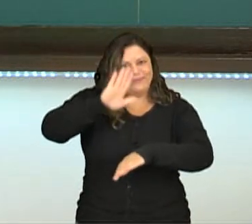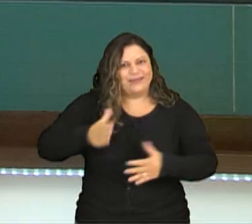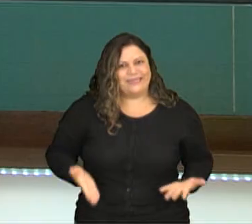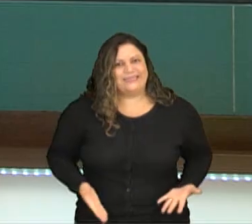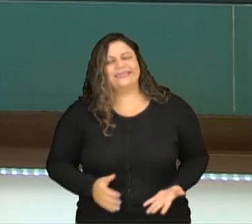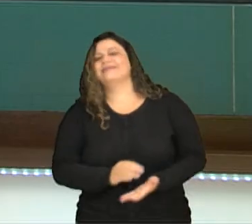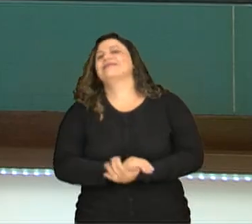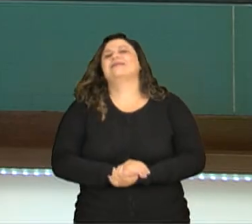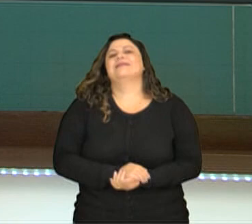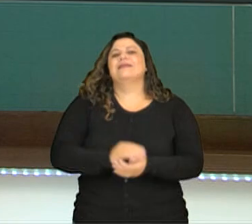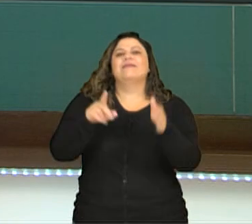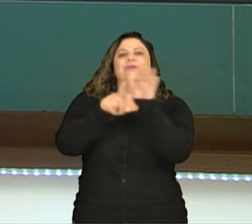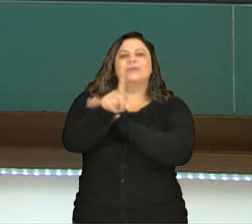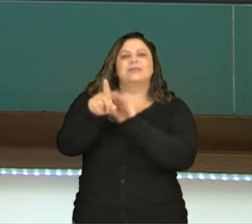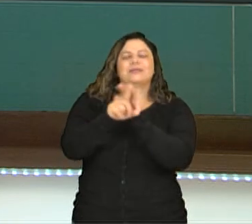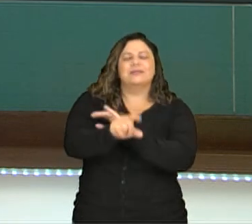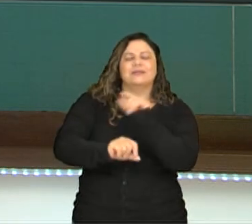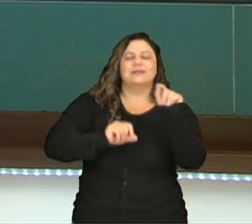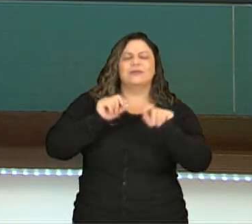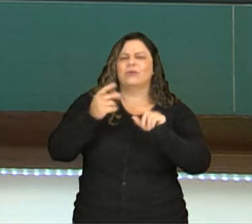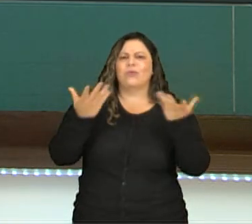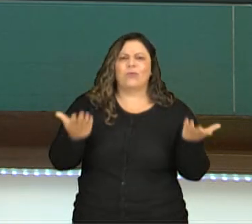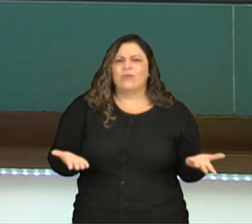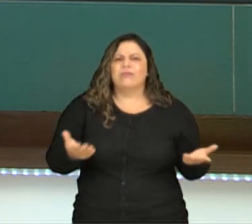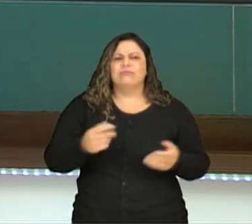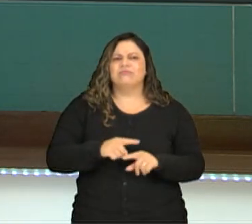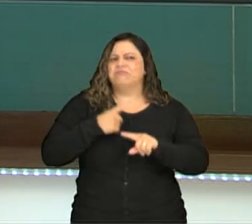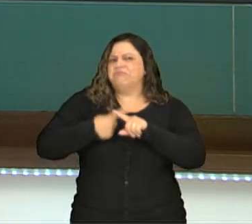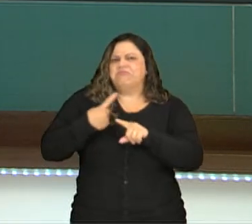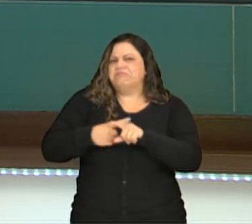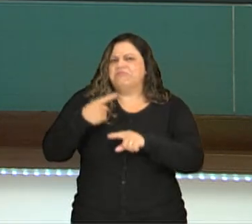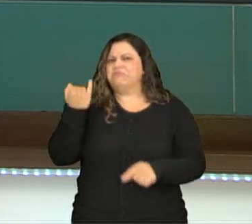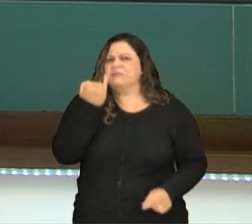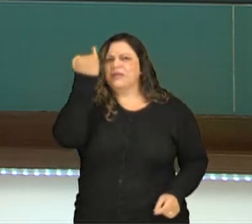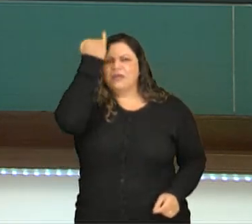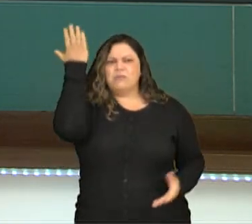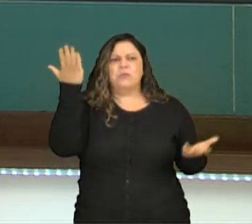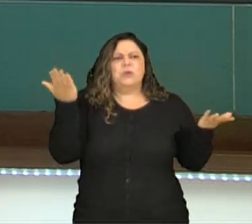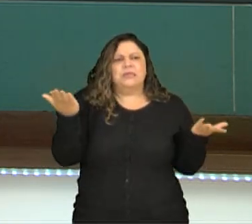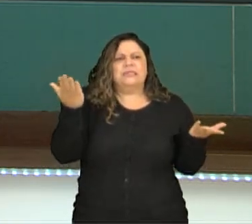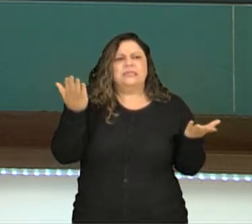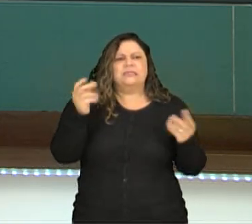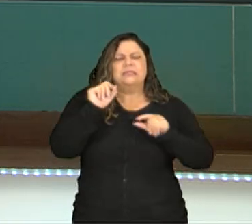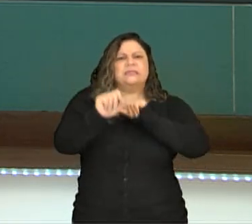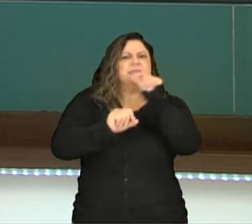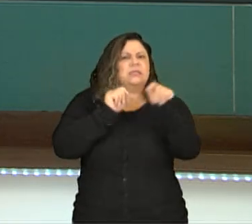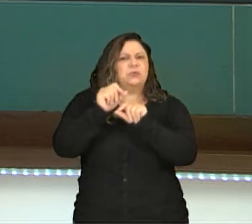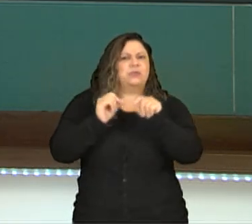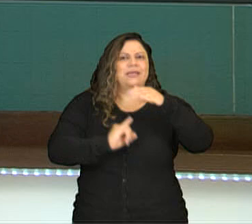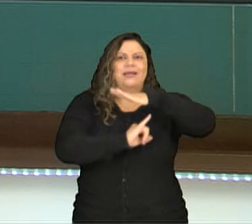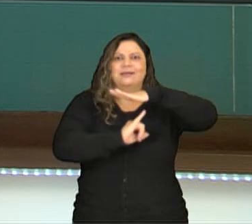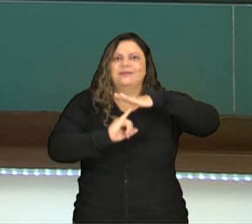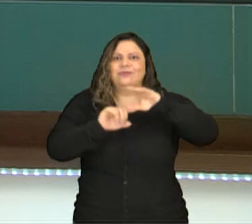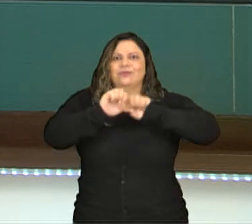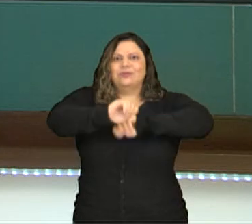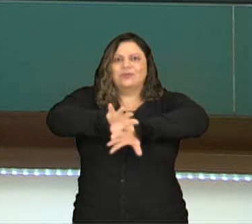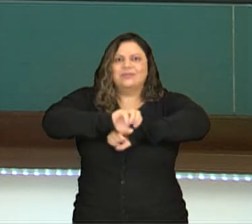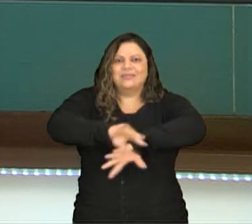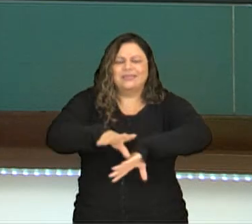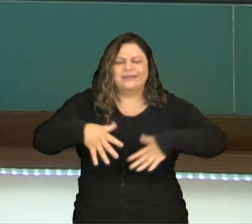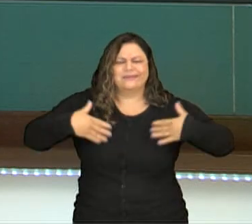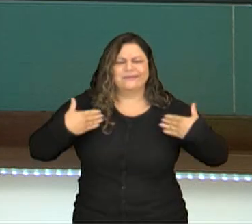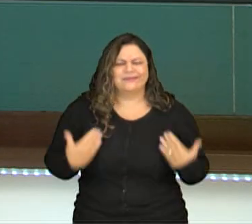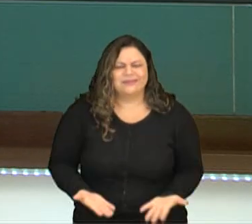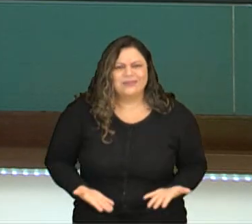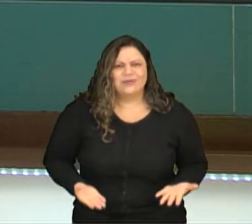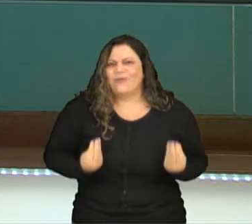começar por uma pergunta, olha só que legal. Qual é a importância das instituições de ensino? Nossa, professor, mas o que